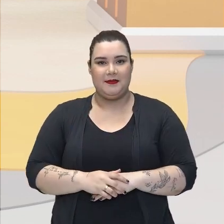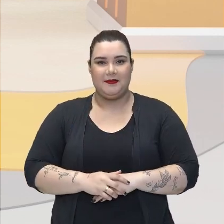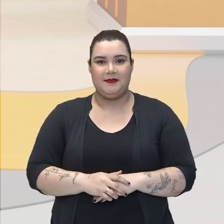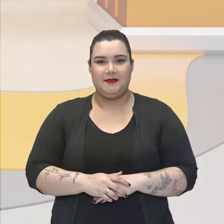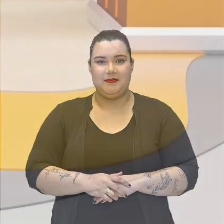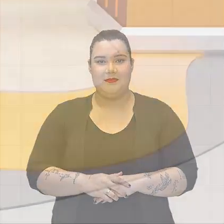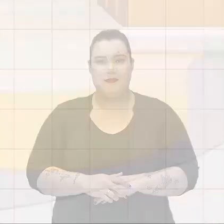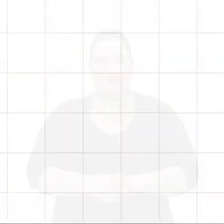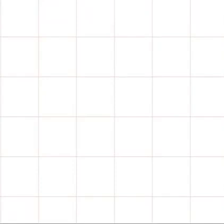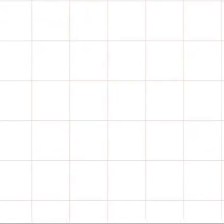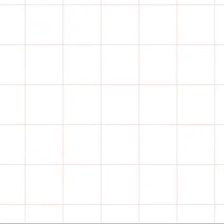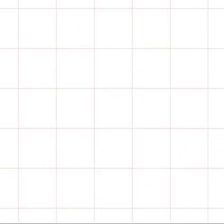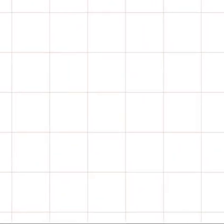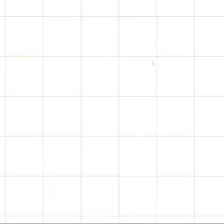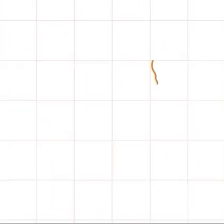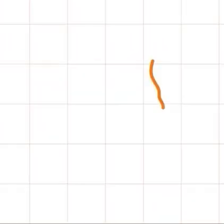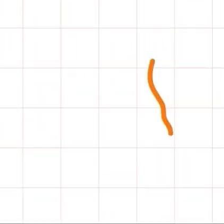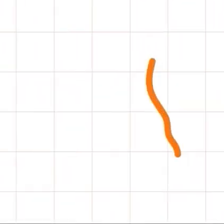aula.